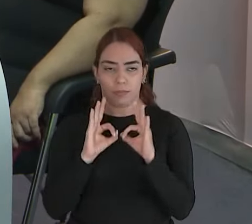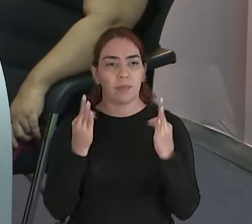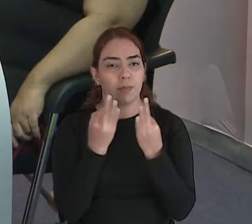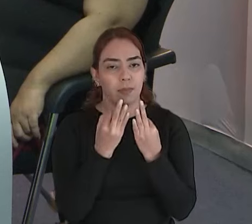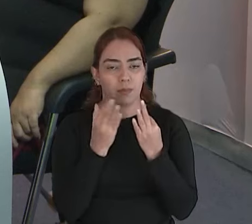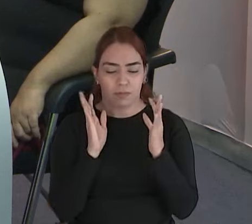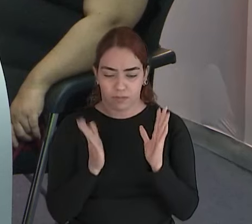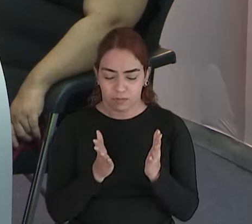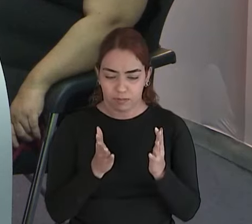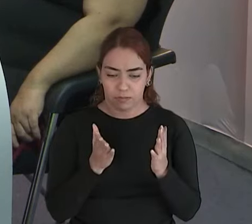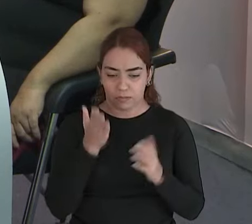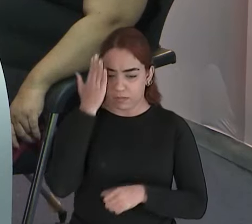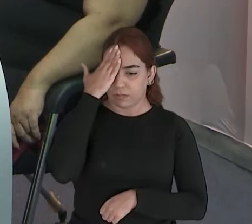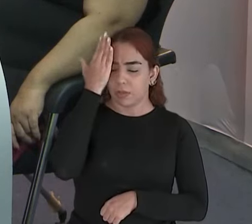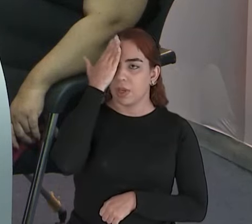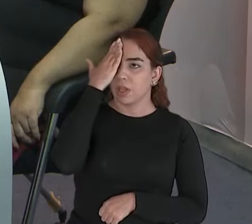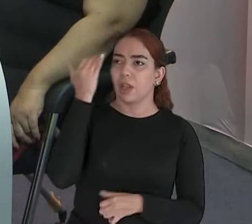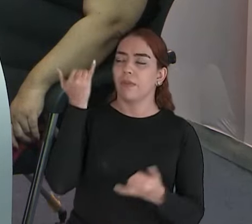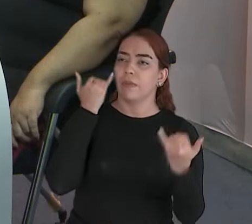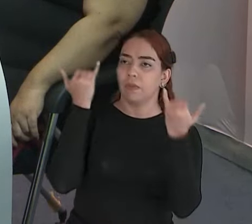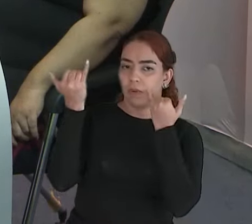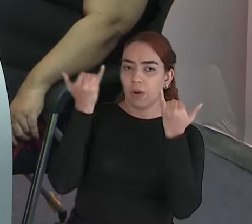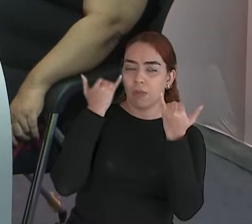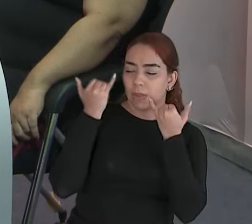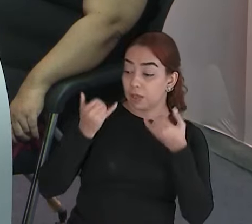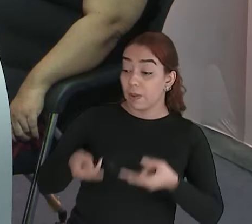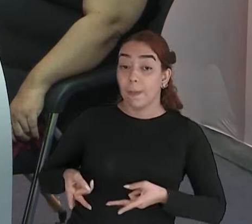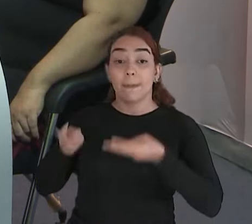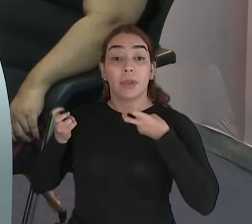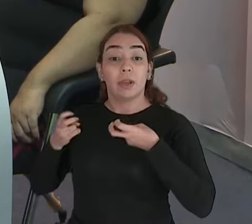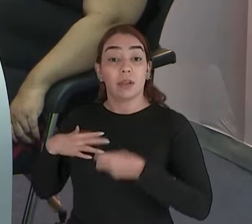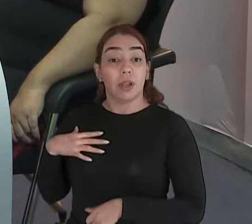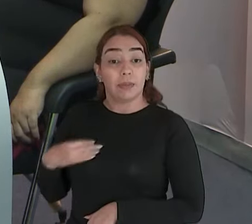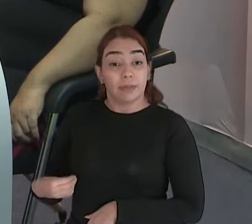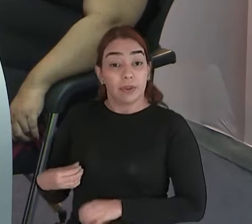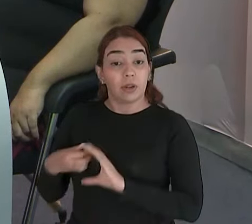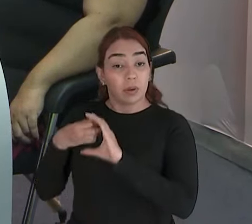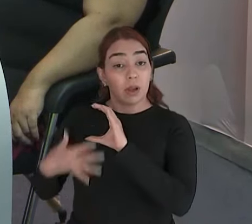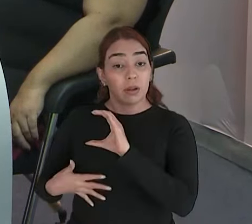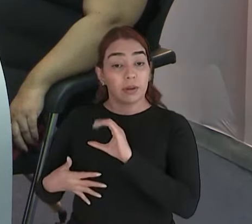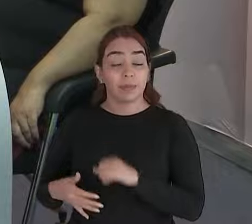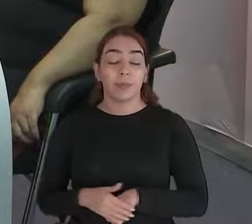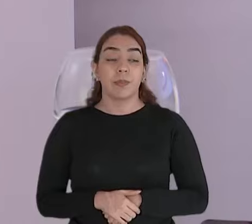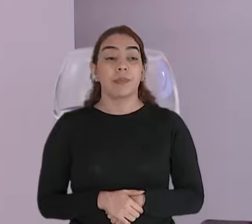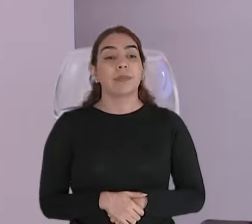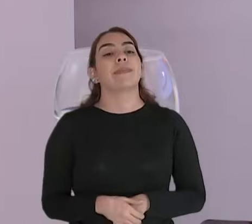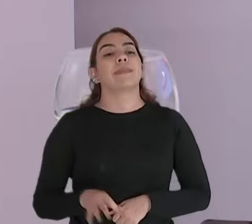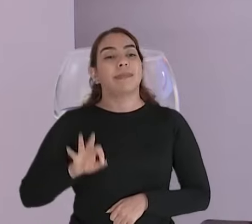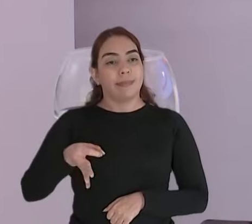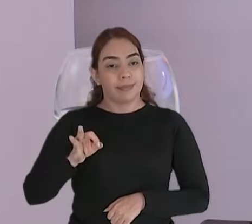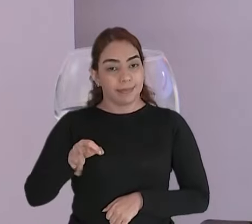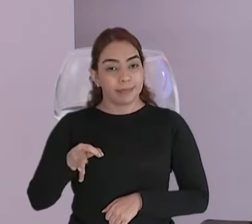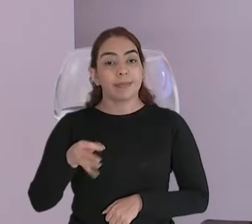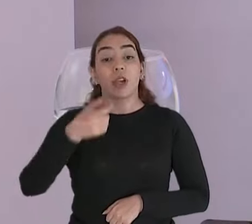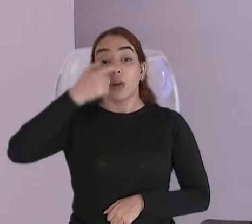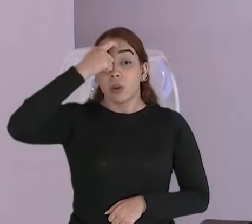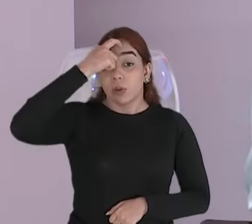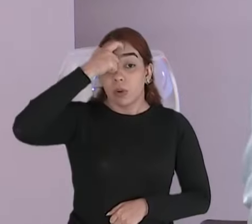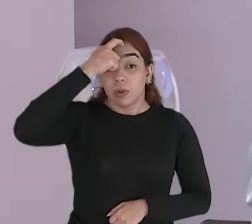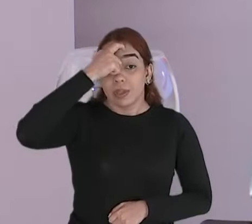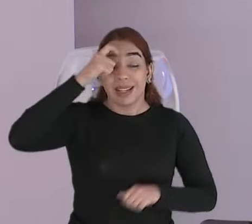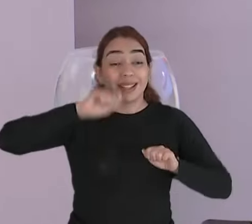reconhecer algumas características? Sim, sim, sim. Eu acho que esse é um outro fato que ajuda bastante. A conscientização